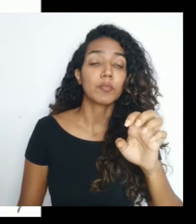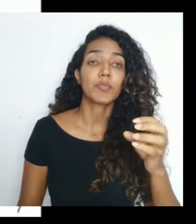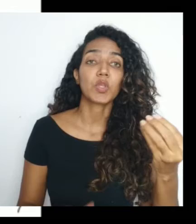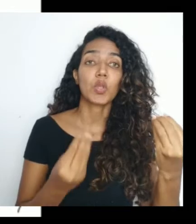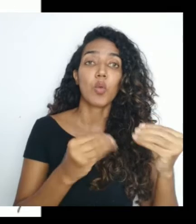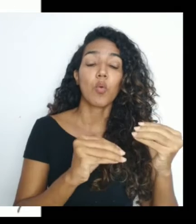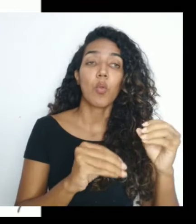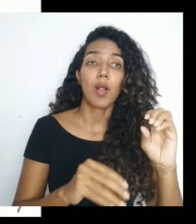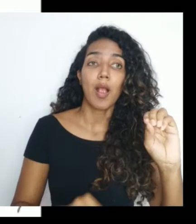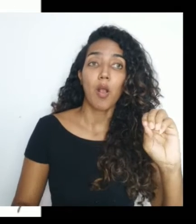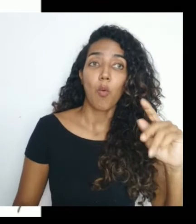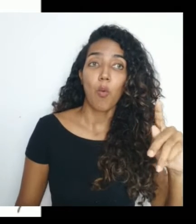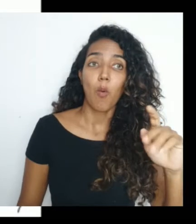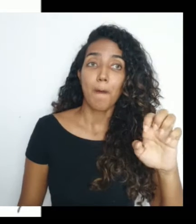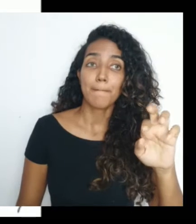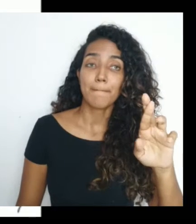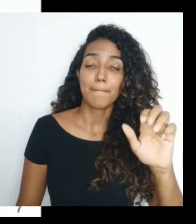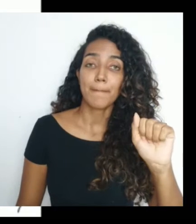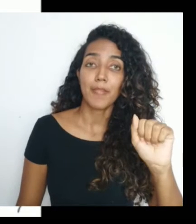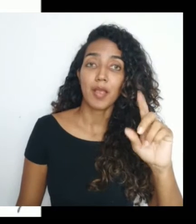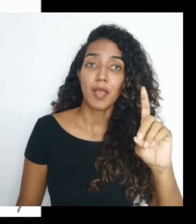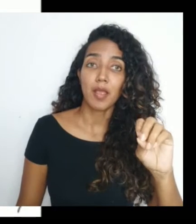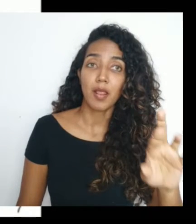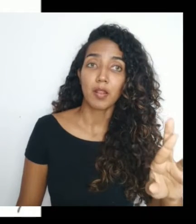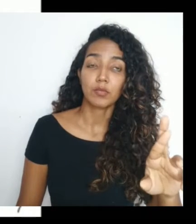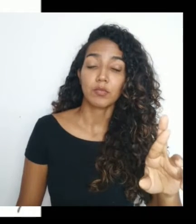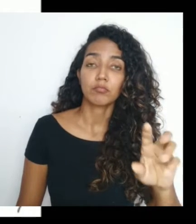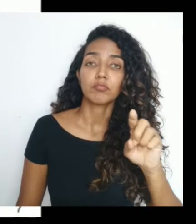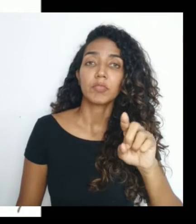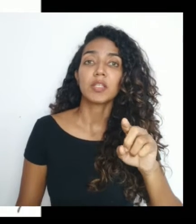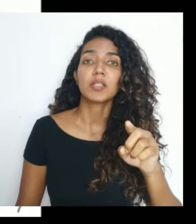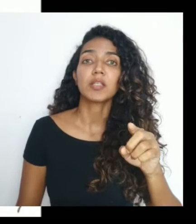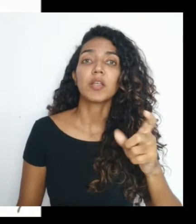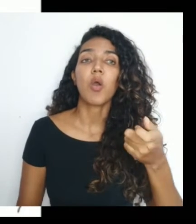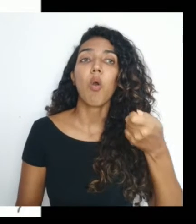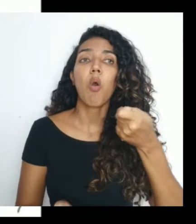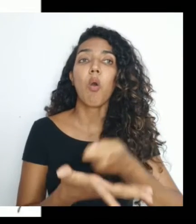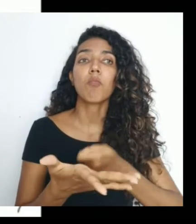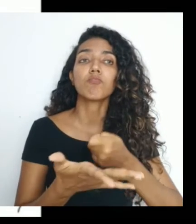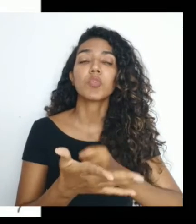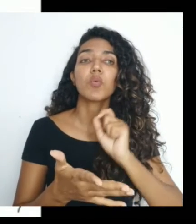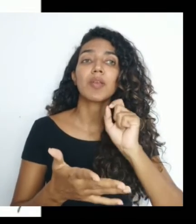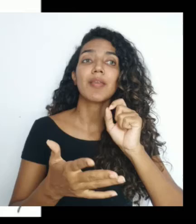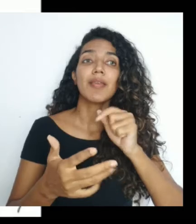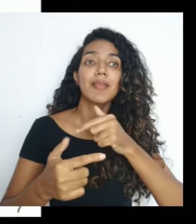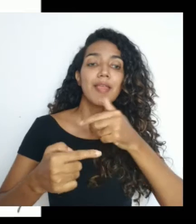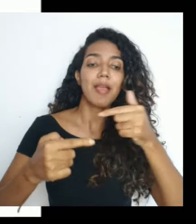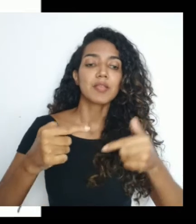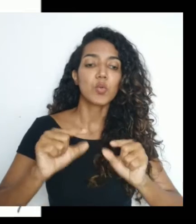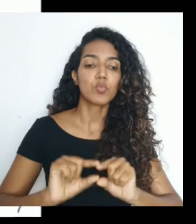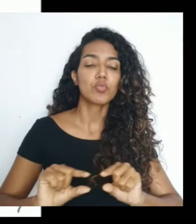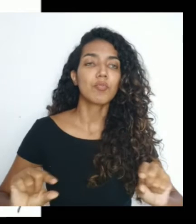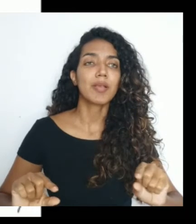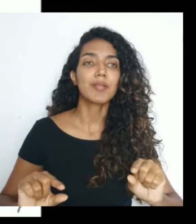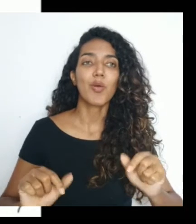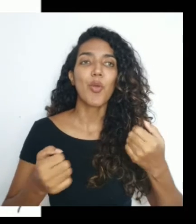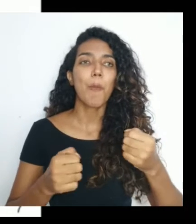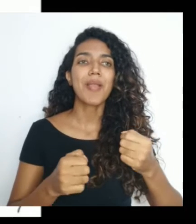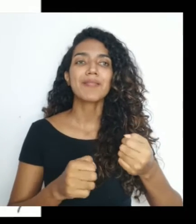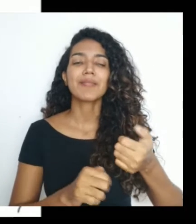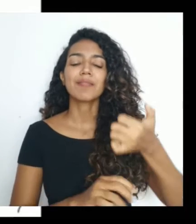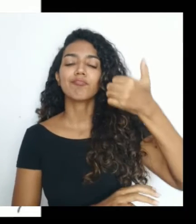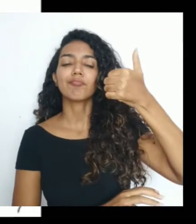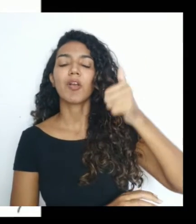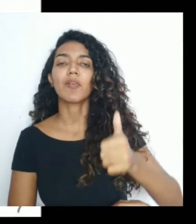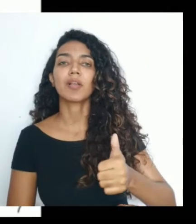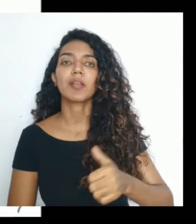ou, esse força com que a segunda expressão não precise ser avaliada. A mesma coisa com o AND. O operador de curto-circuito